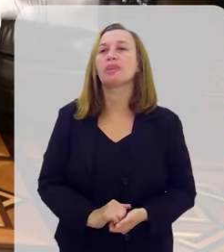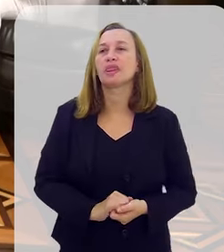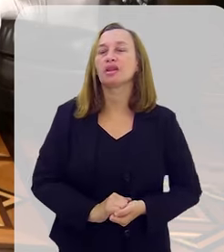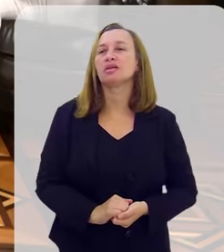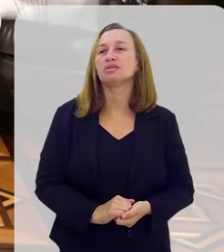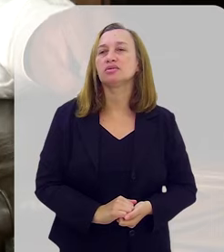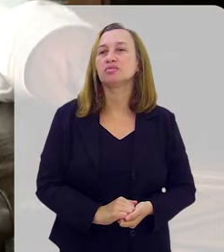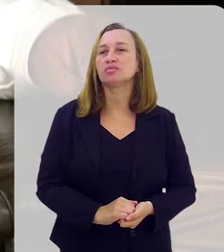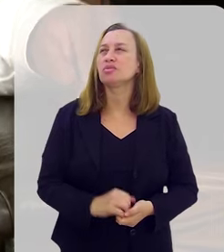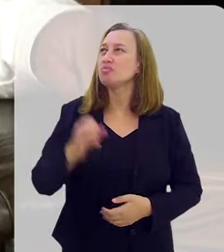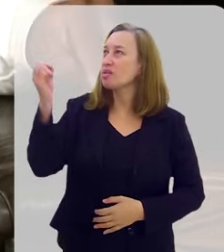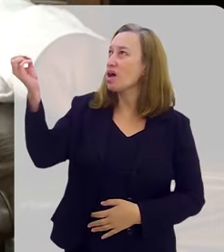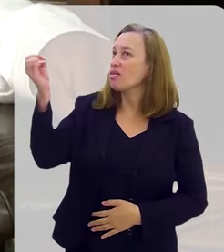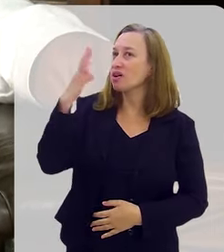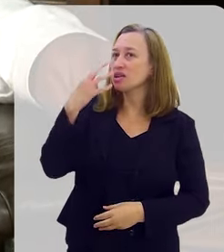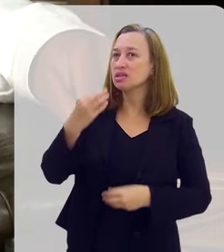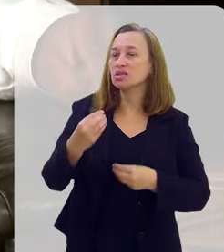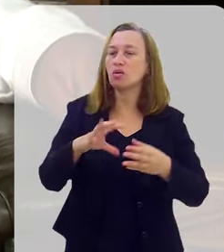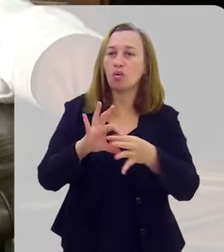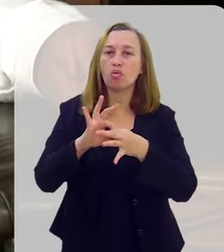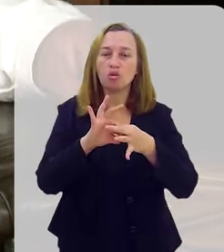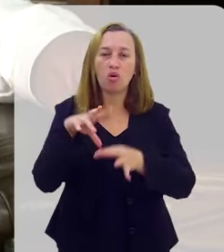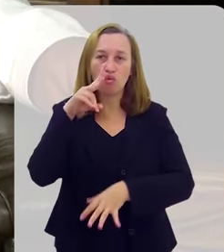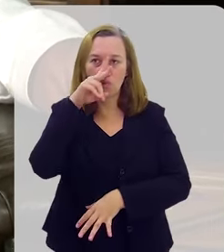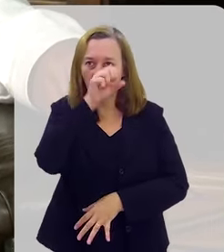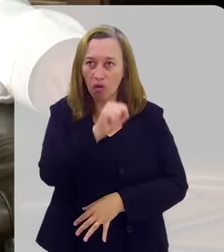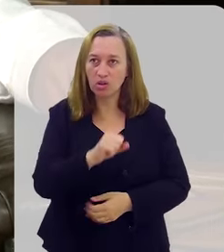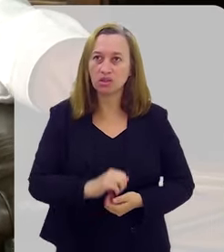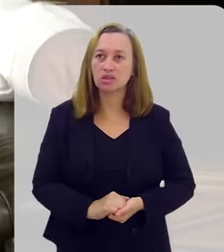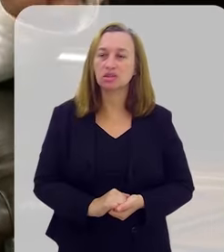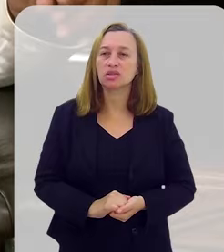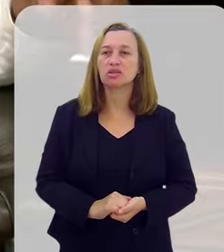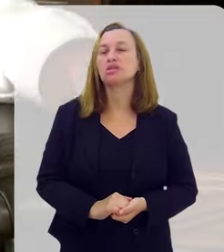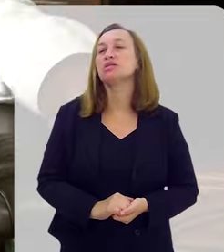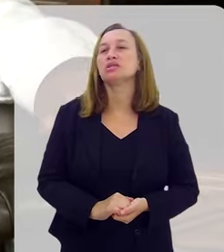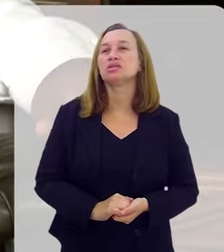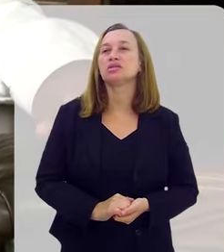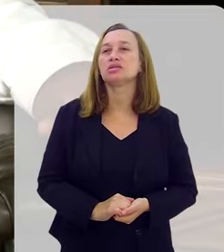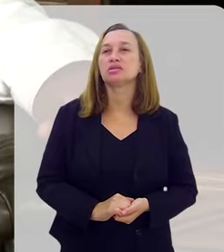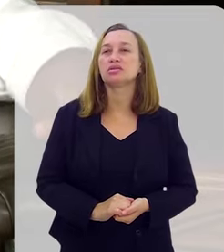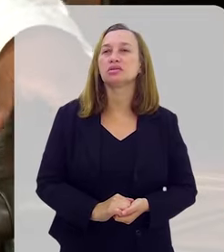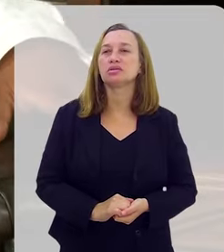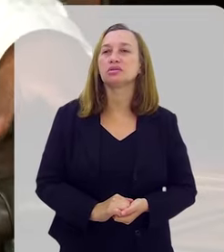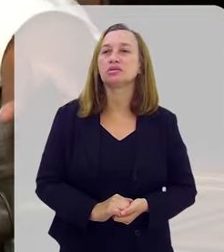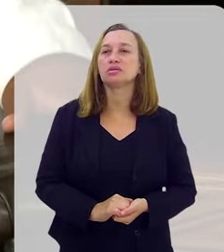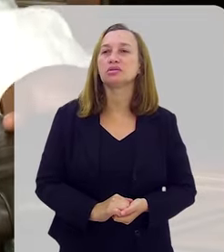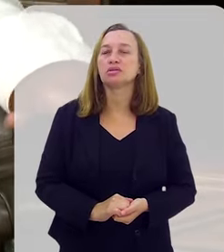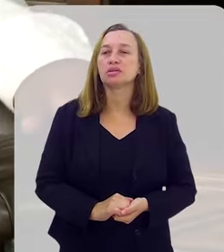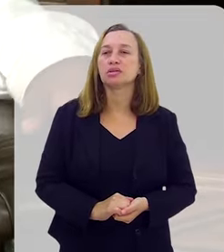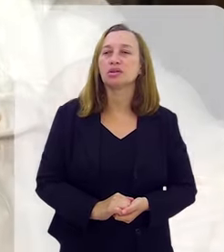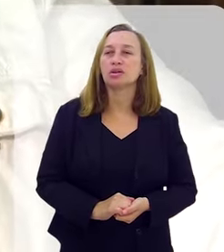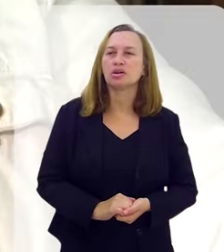Essa música, ela traz uma revelação sobre comunhão muito forte. A música é mais ou menos assim, vamos ver se o Felipe vai conseguir me